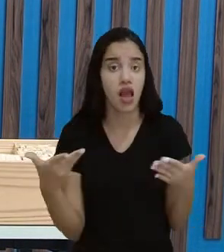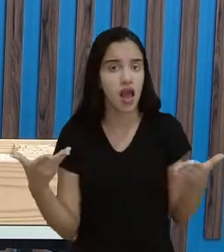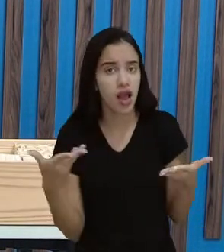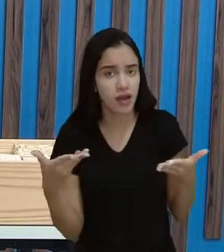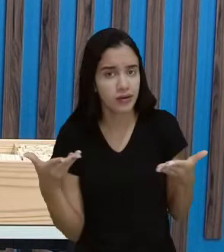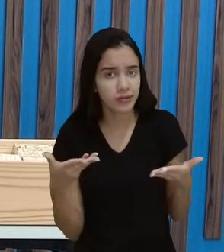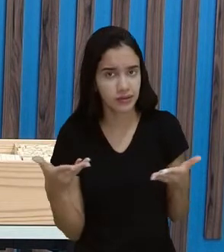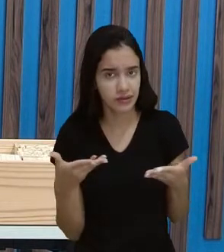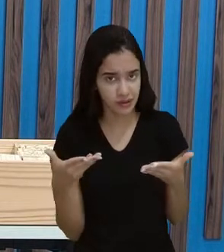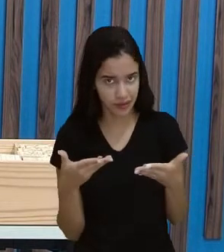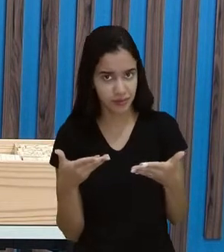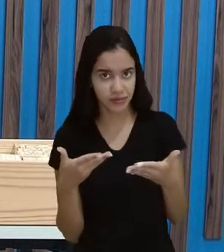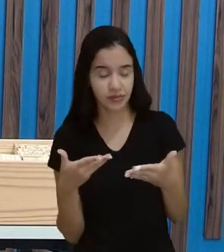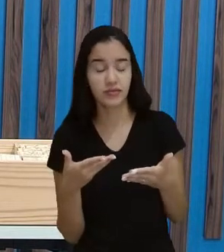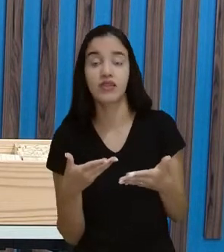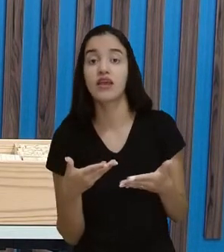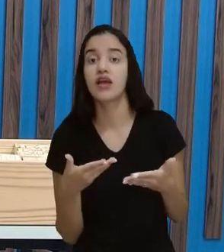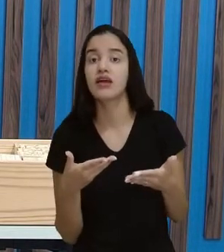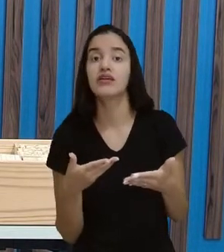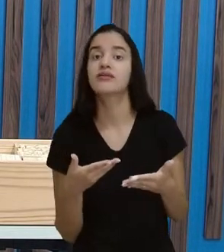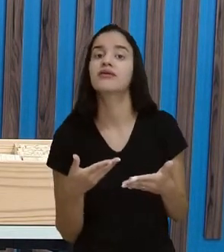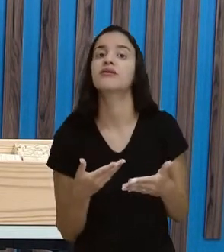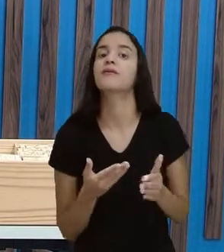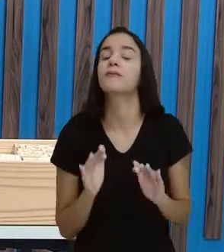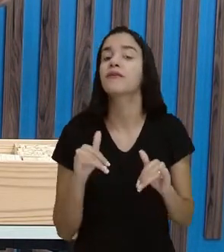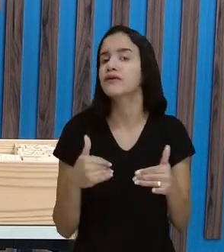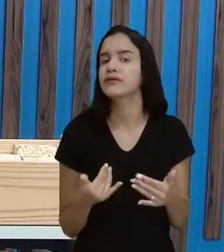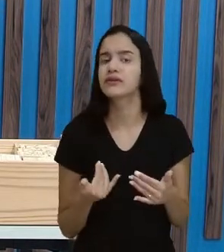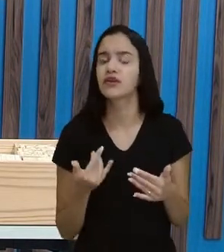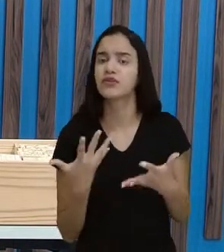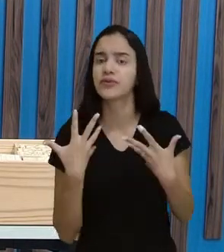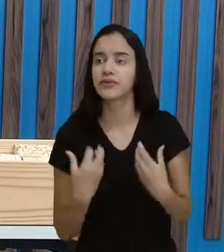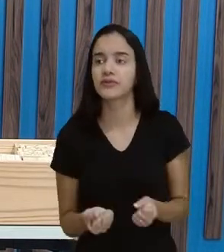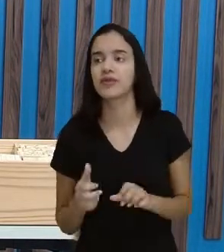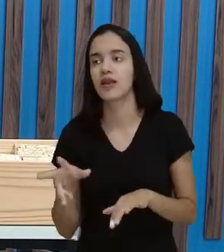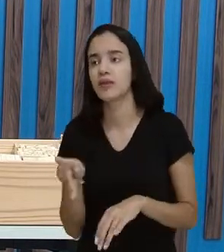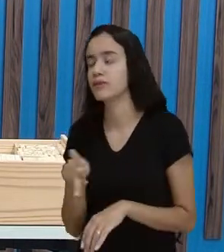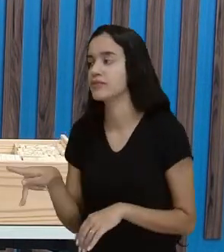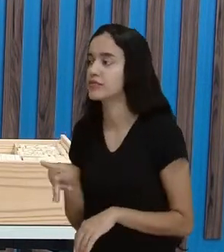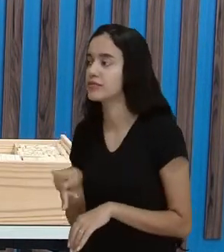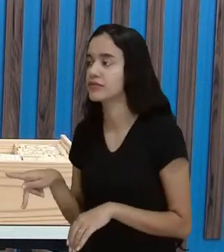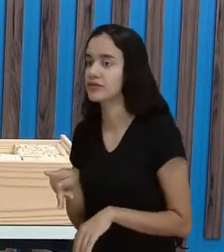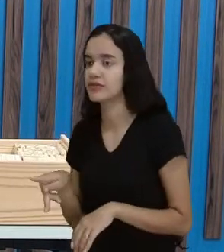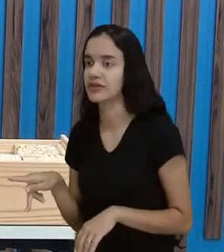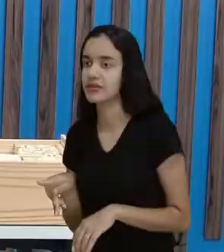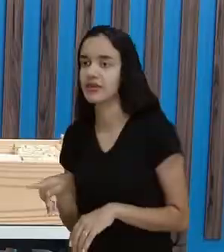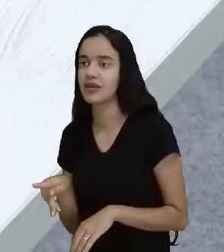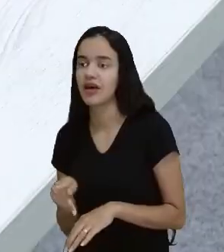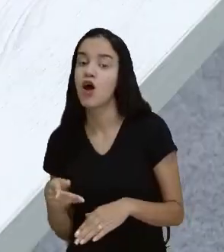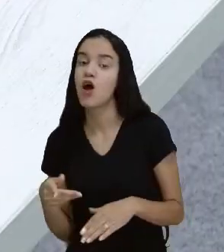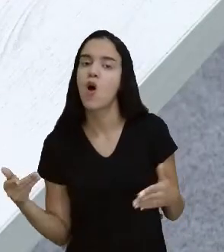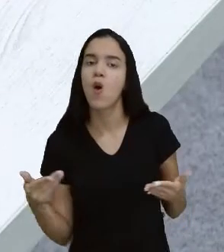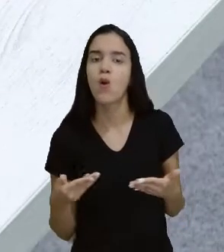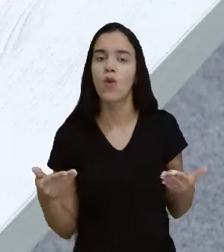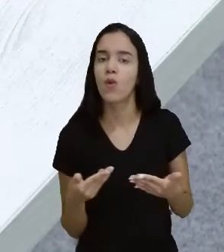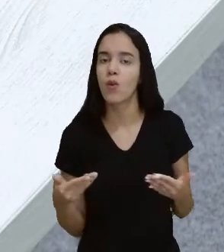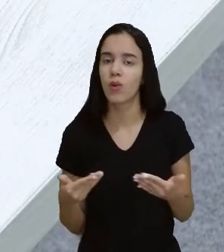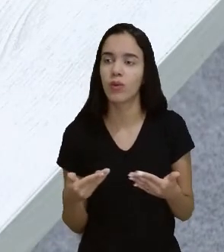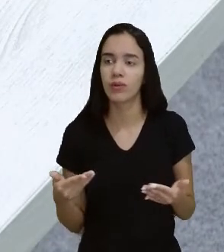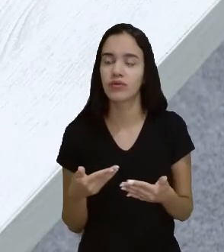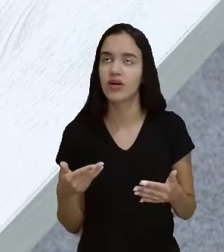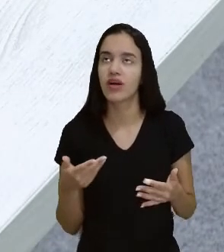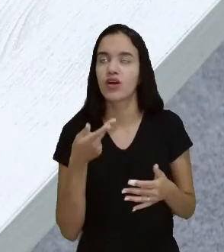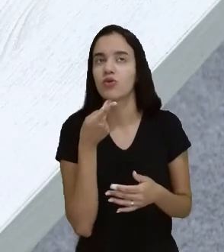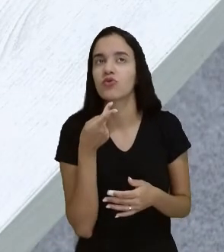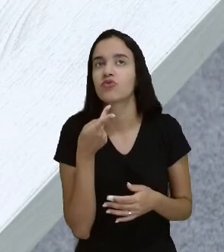a 5 dias, tá certo? Então, vamos lá, professora Esté. Professora Esté, hoje, quando eu